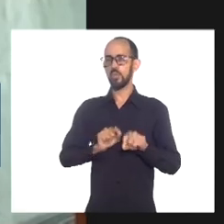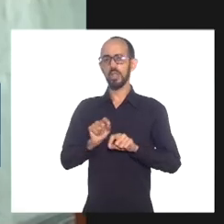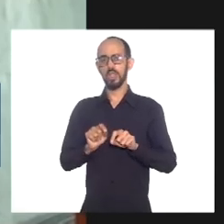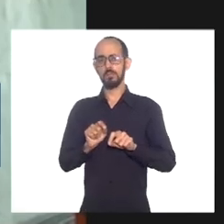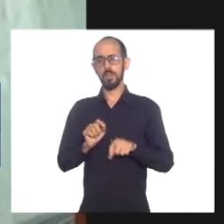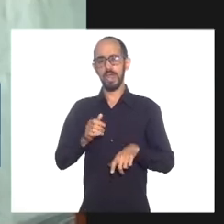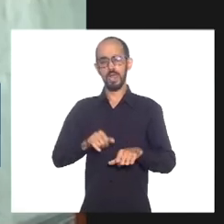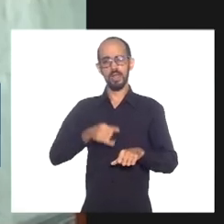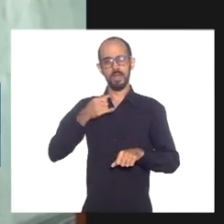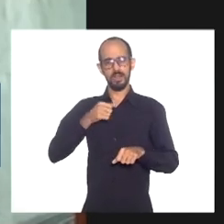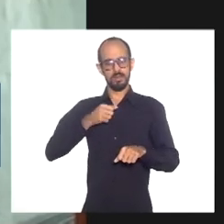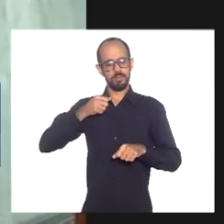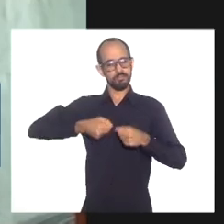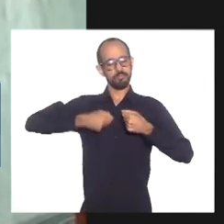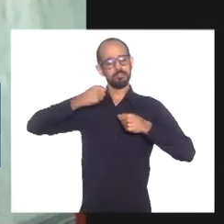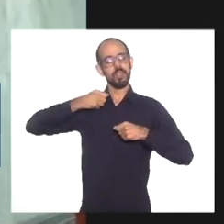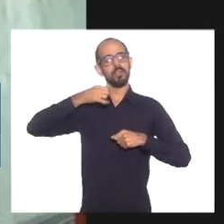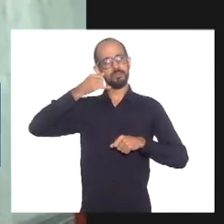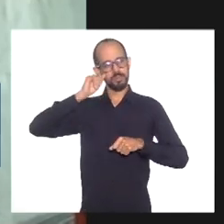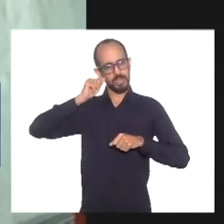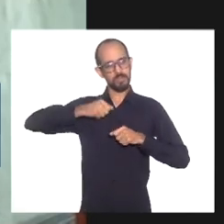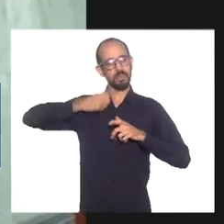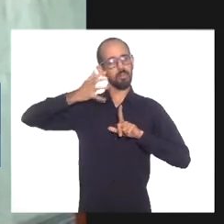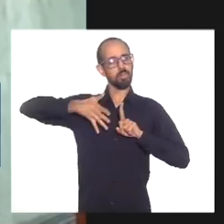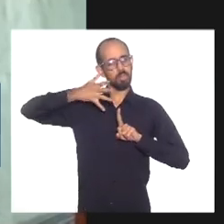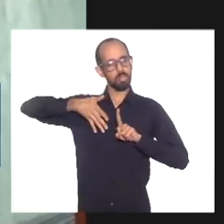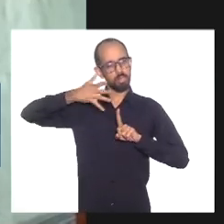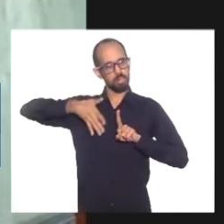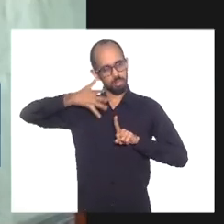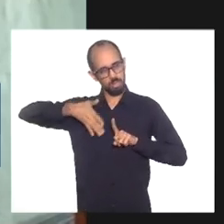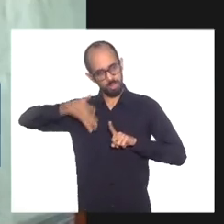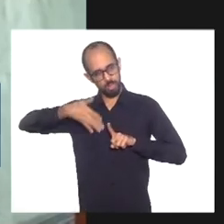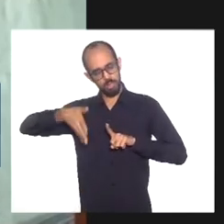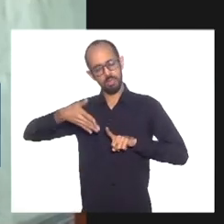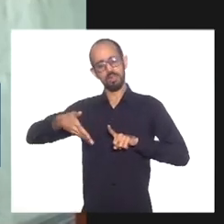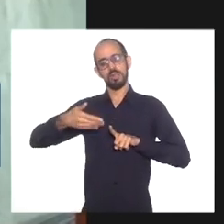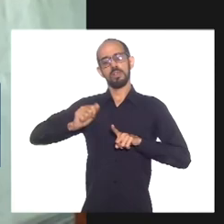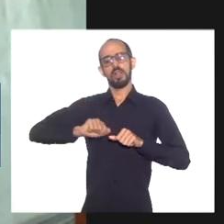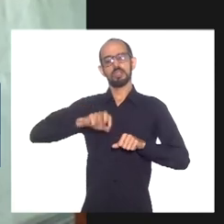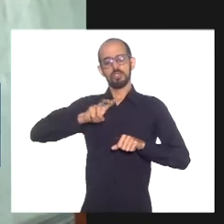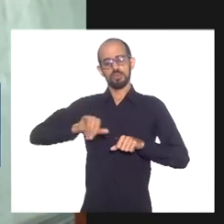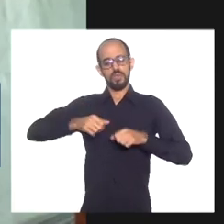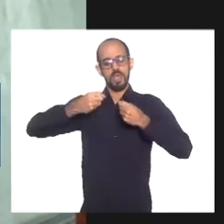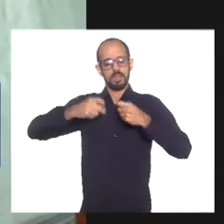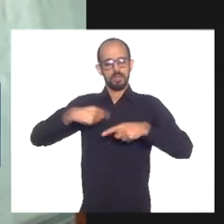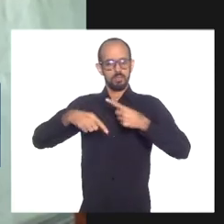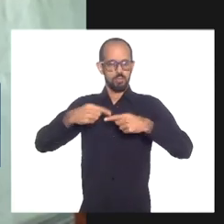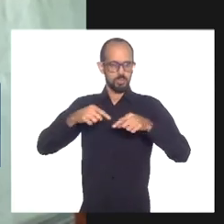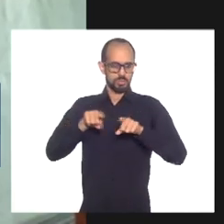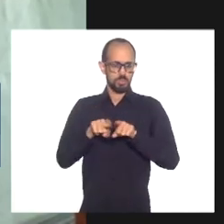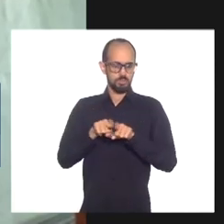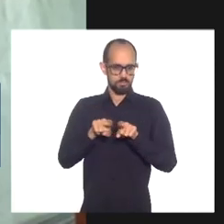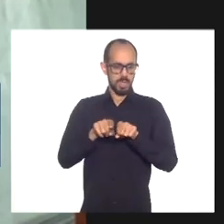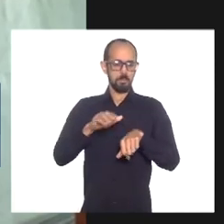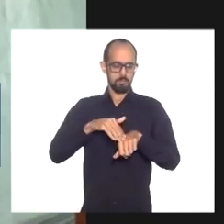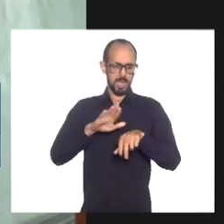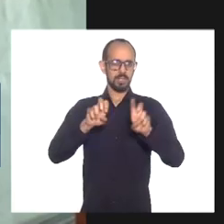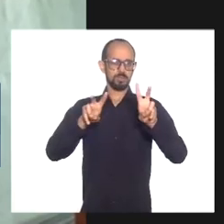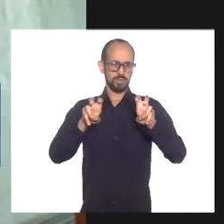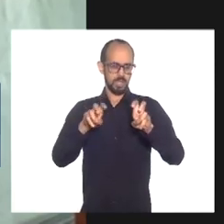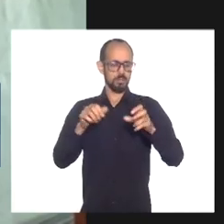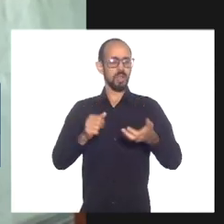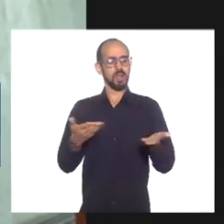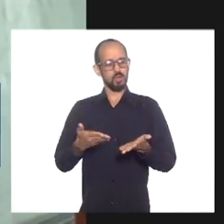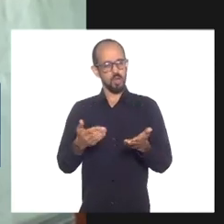tomar conta aqui de toda a fala, e aí a gente vai desenvolver um pouco mais esse tema, eu vou passar a palavra,